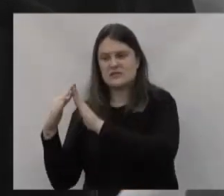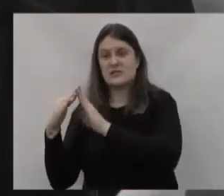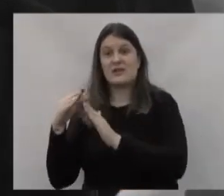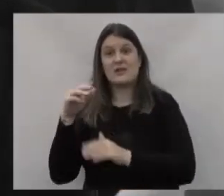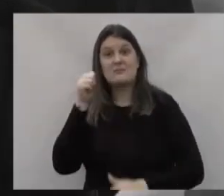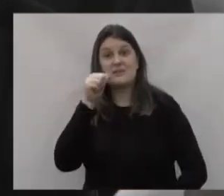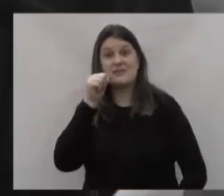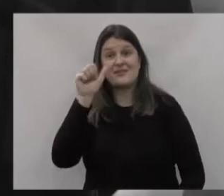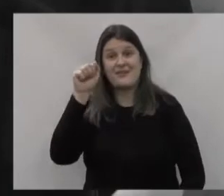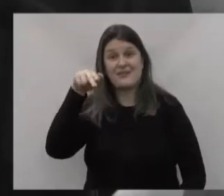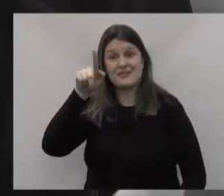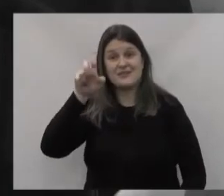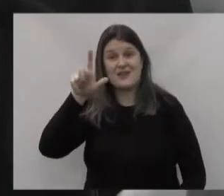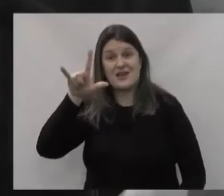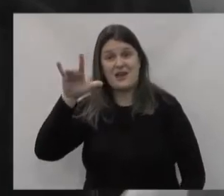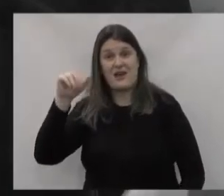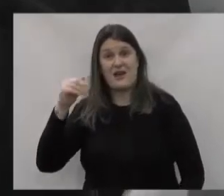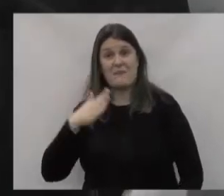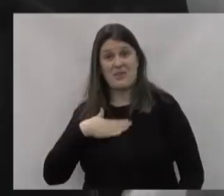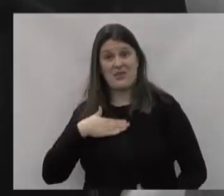minha vizinha.